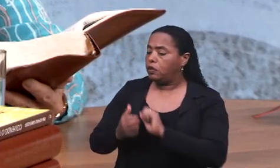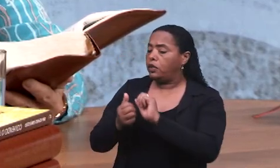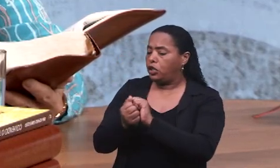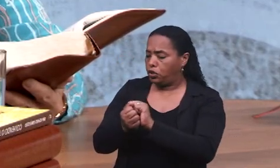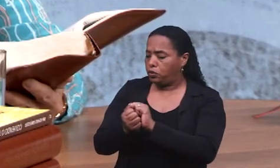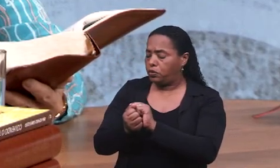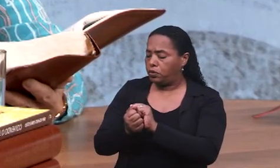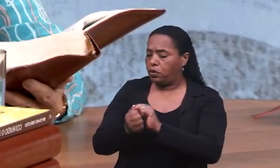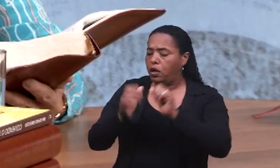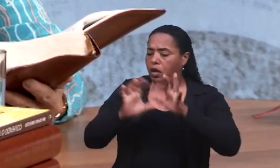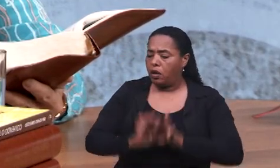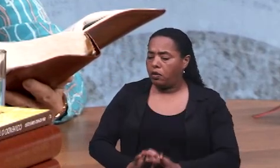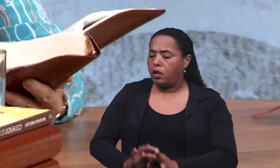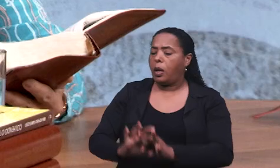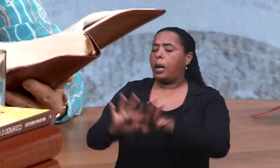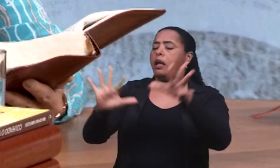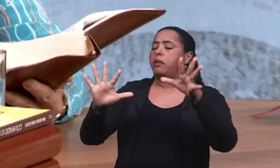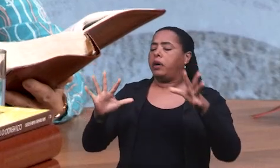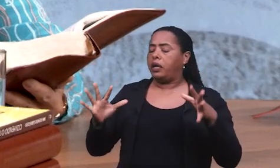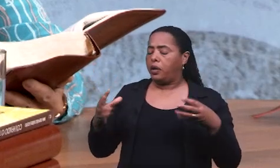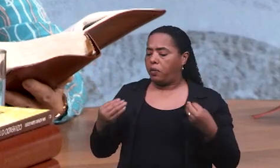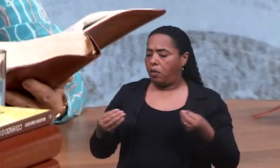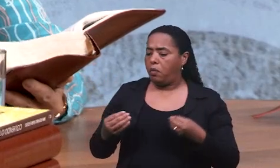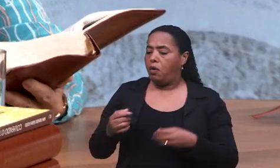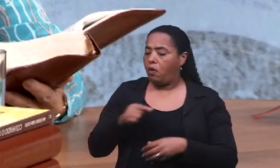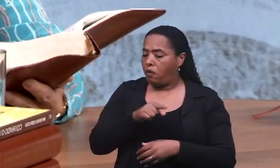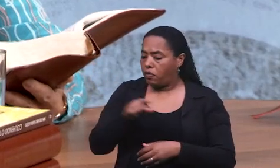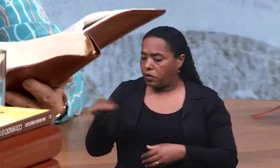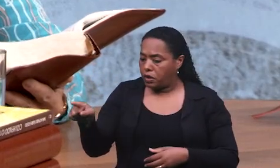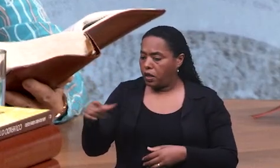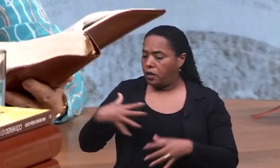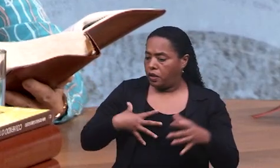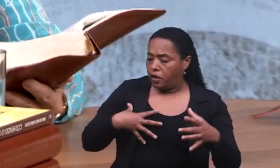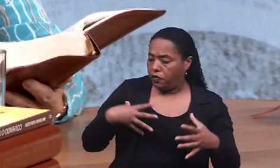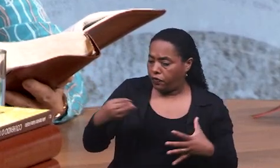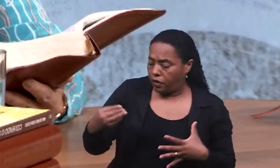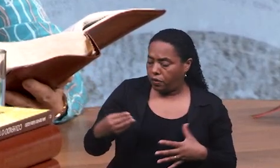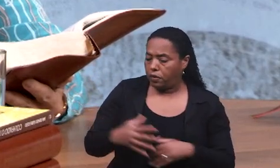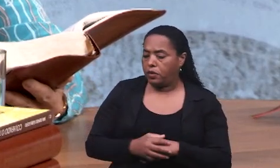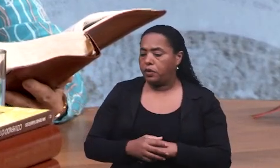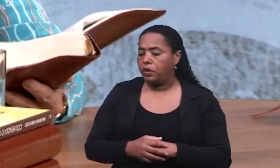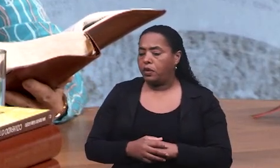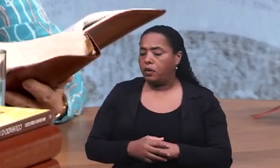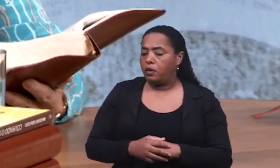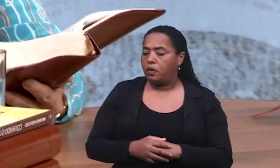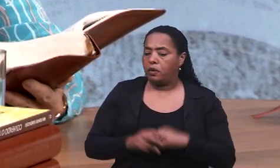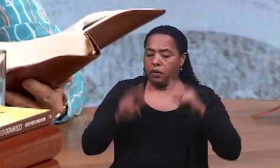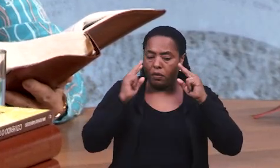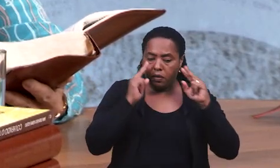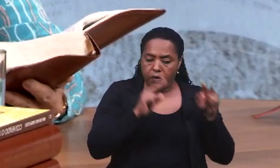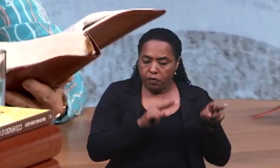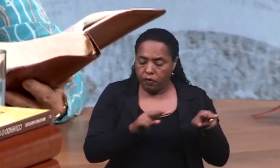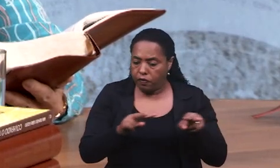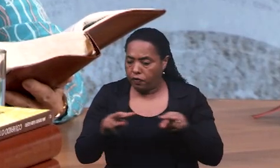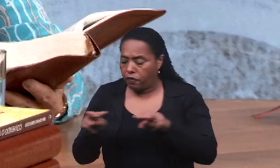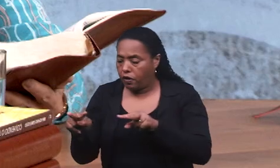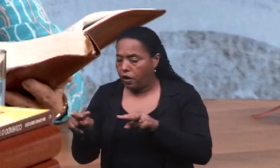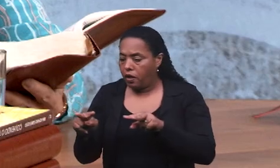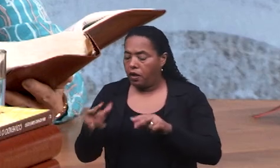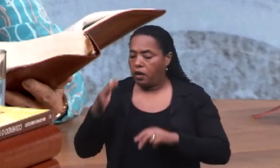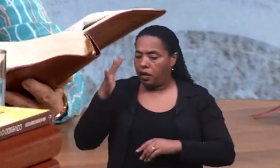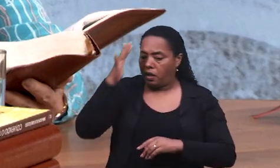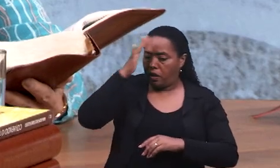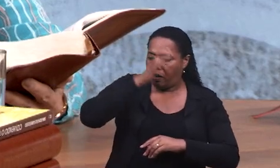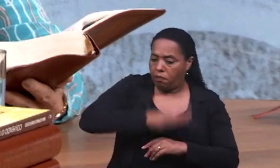eu vos deixarei ir, a vós e a vossos filhos. Olhai que há mal diante